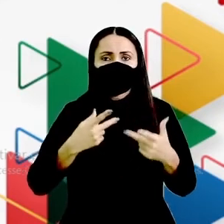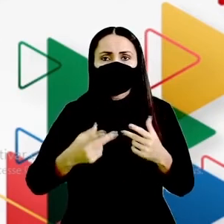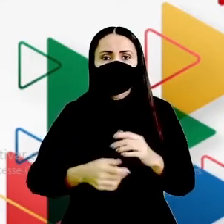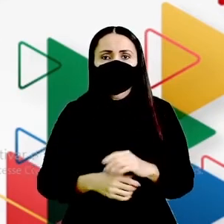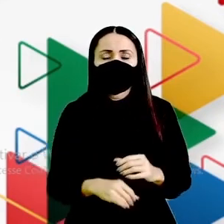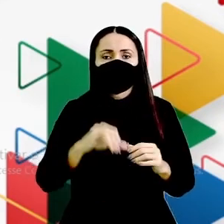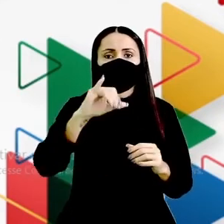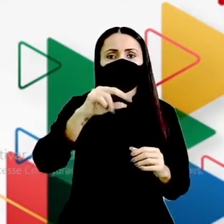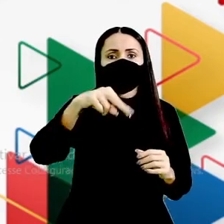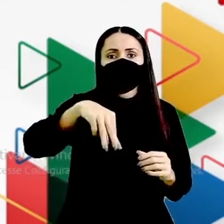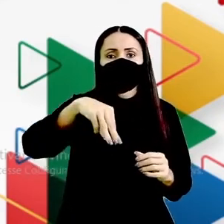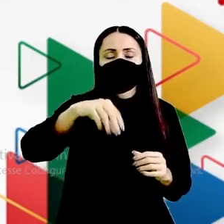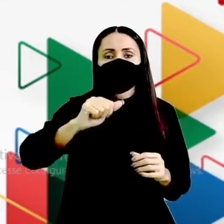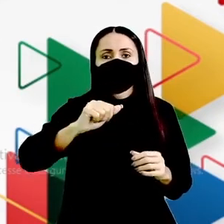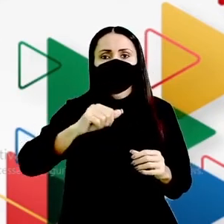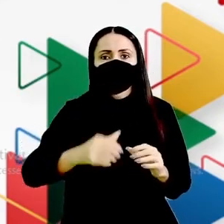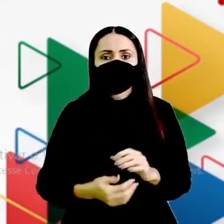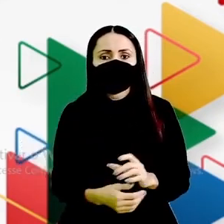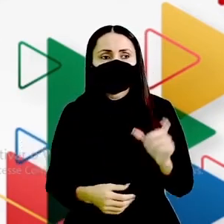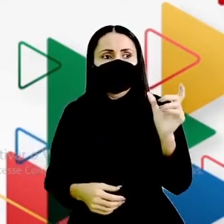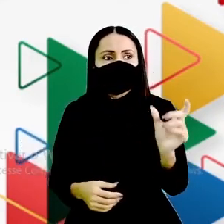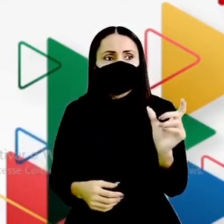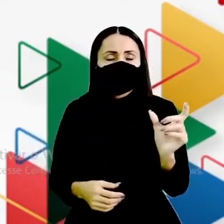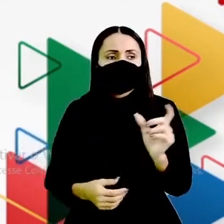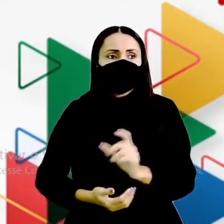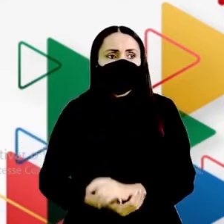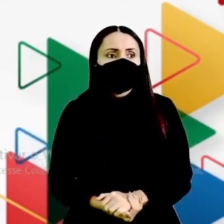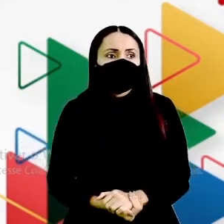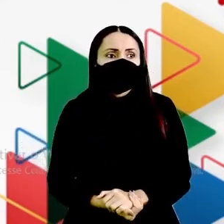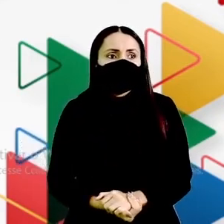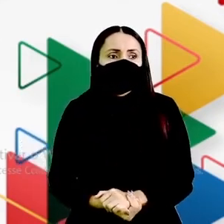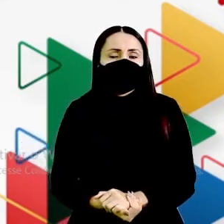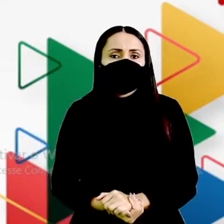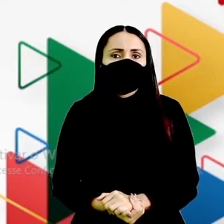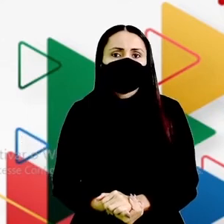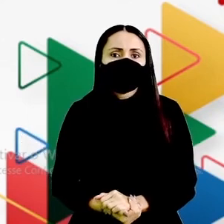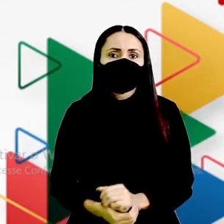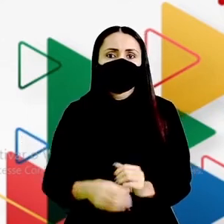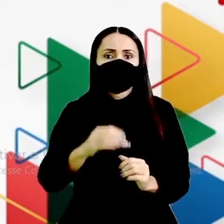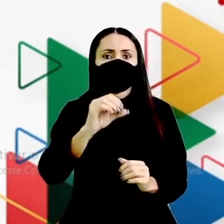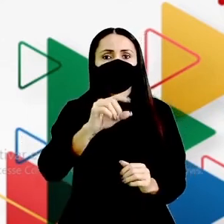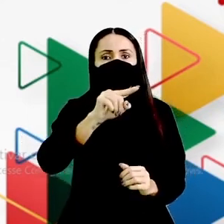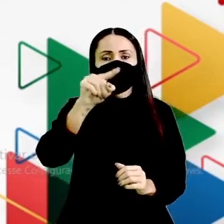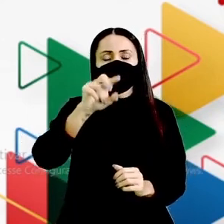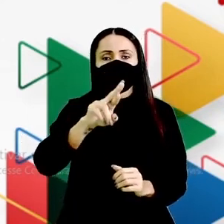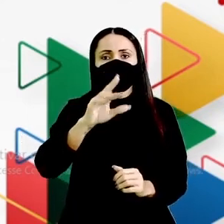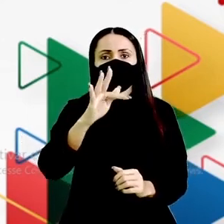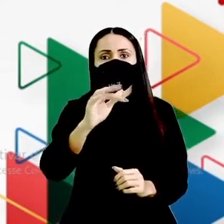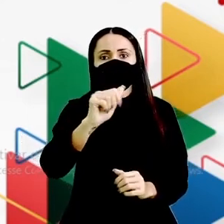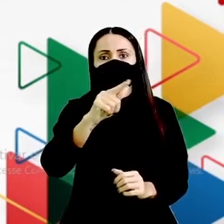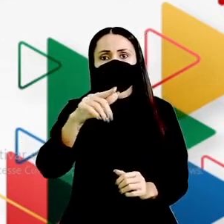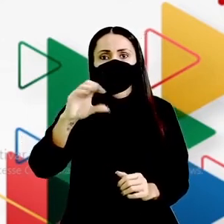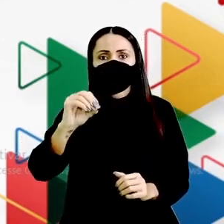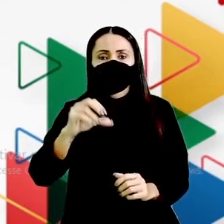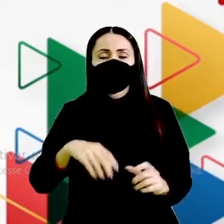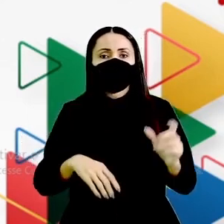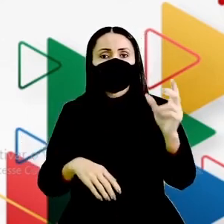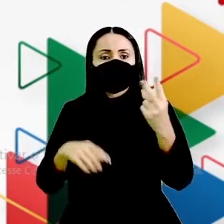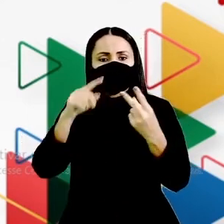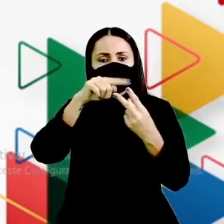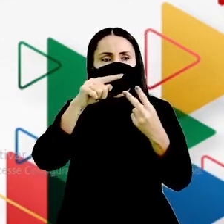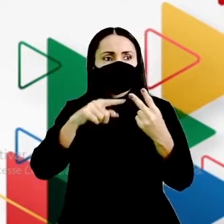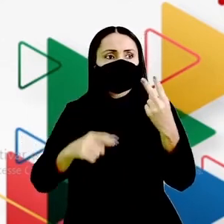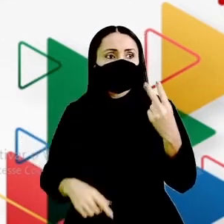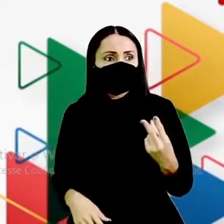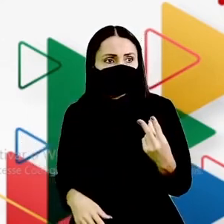imas, órfão e órfãos. Alguns alunos perguntam, professor, a palavra órfão tem 2 acentos? Opa! Cuidado. Já foi questão